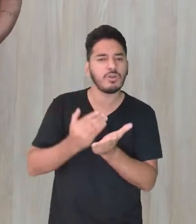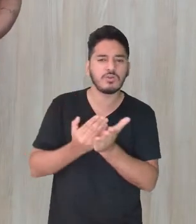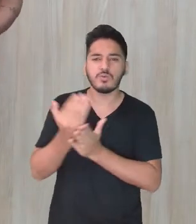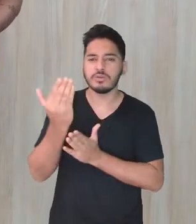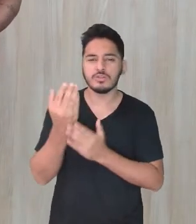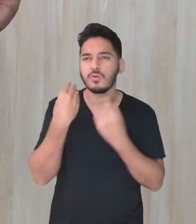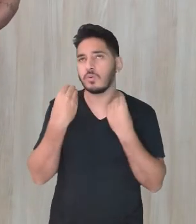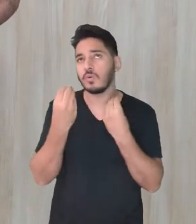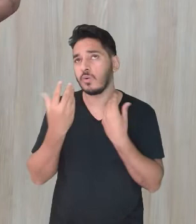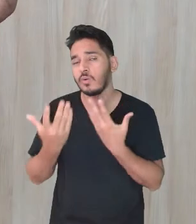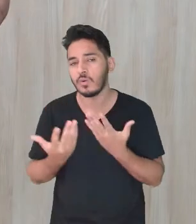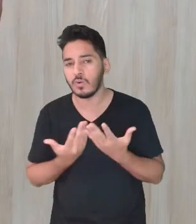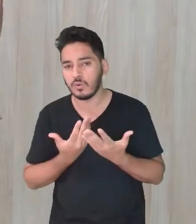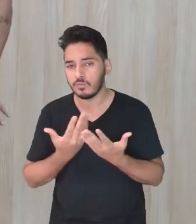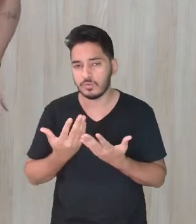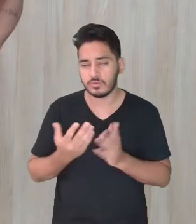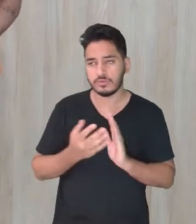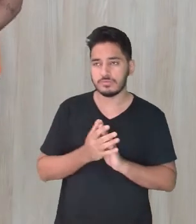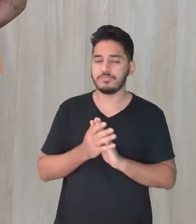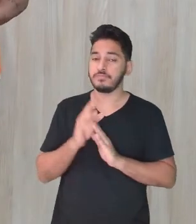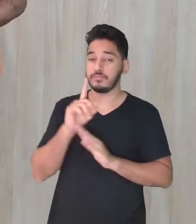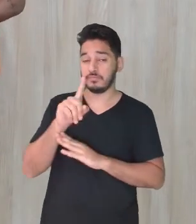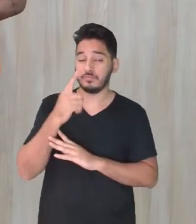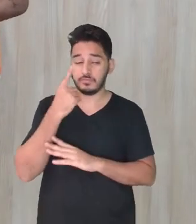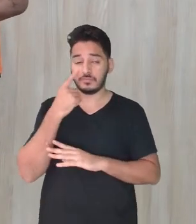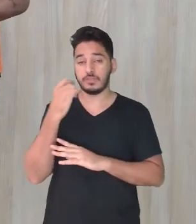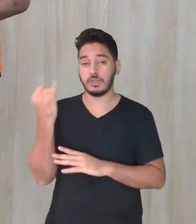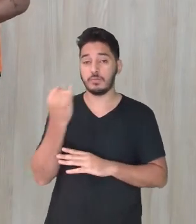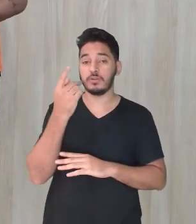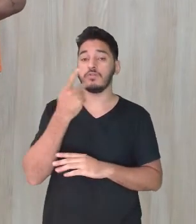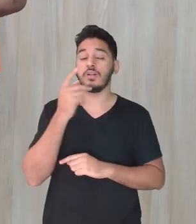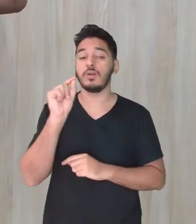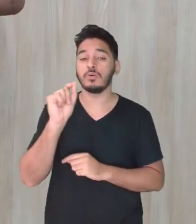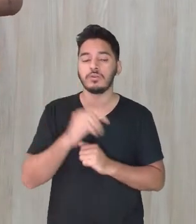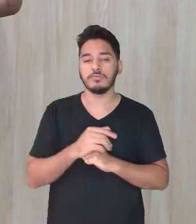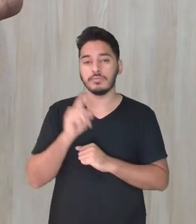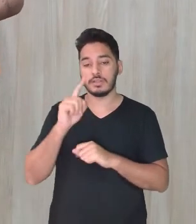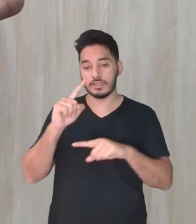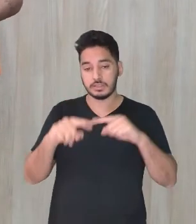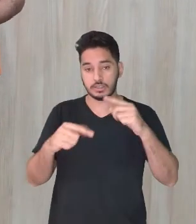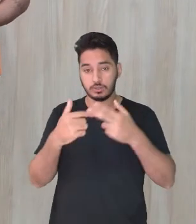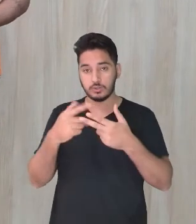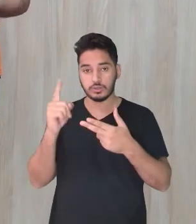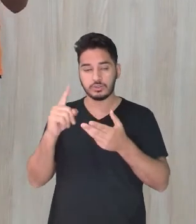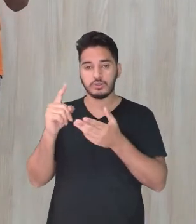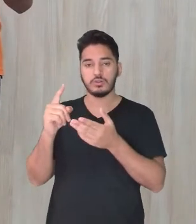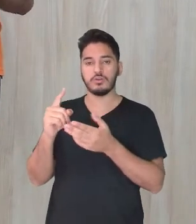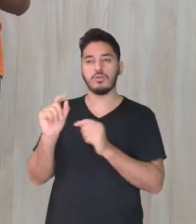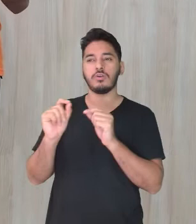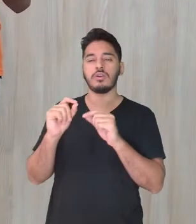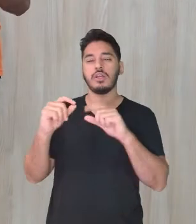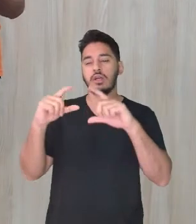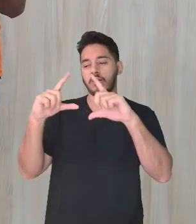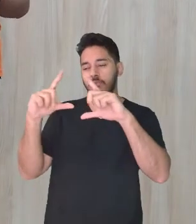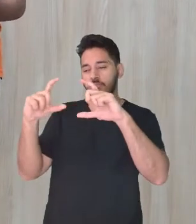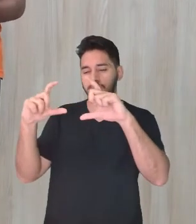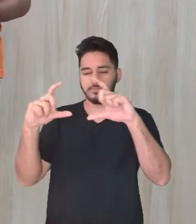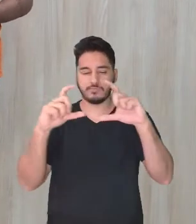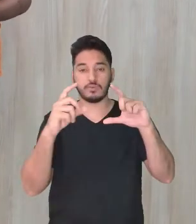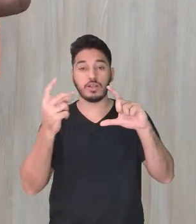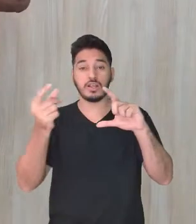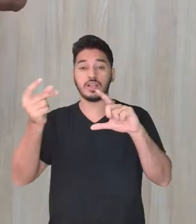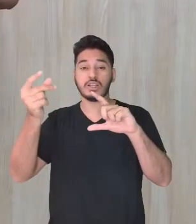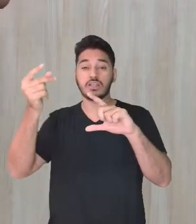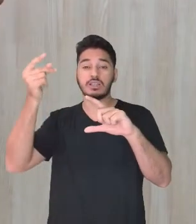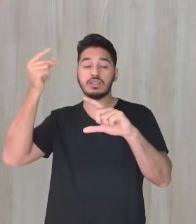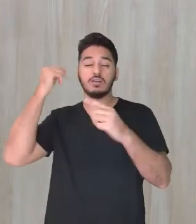a gente pode ver a origem? E aí é muito importante dizer sempre que essas coisas que são registradas de muitos e muitos anos,